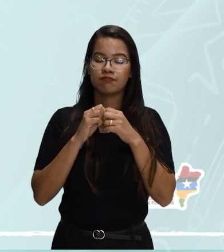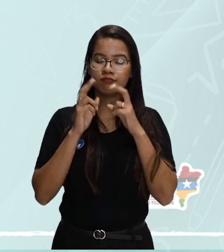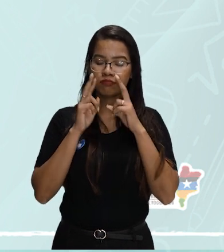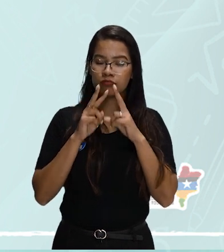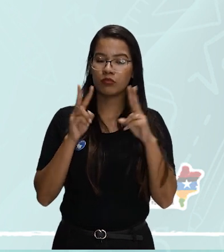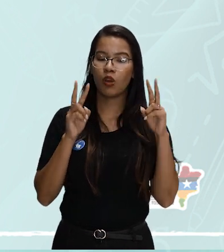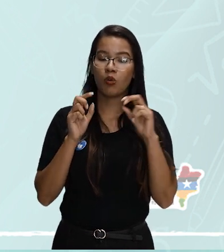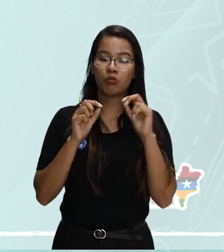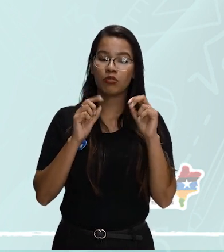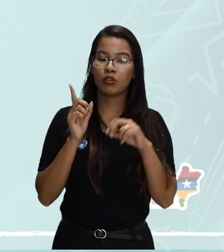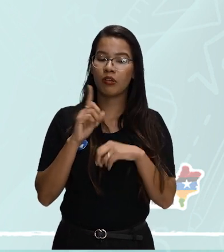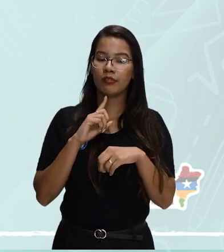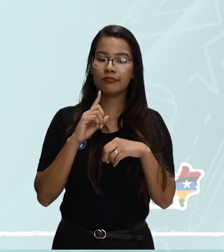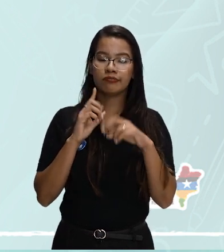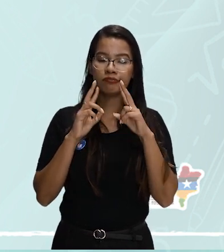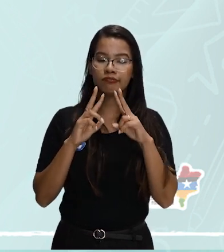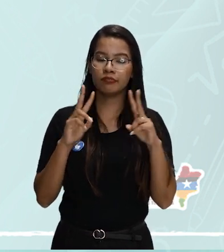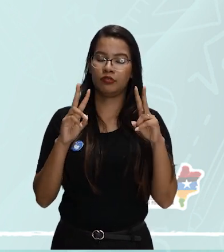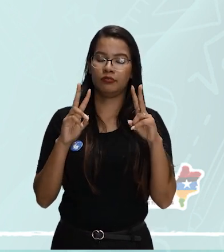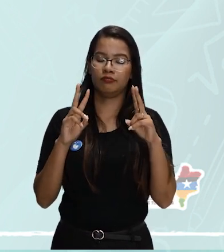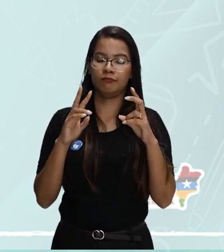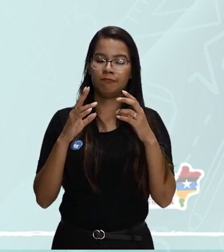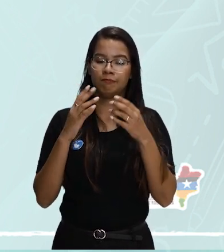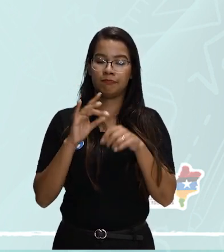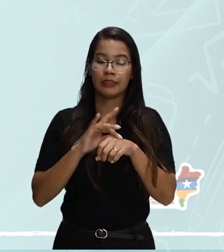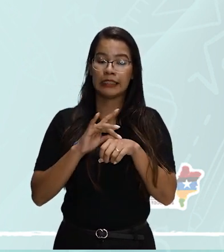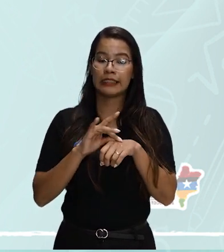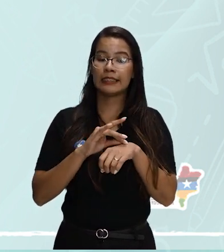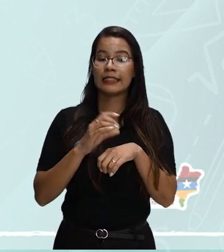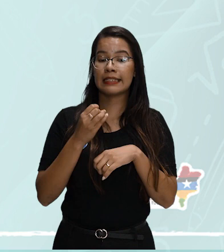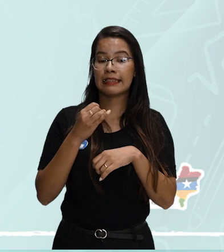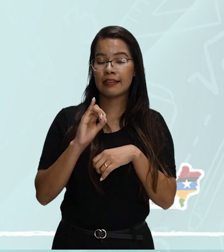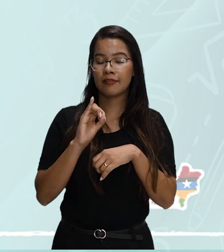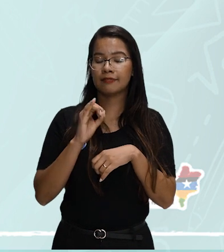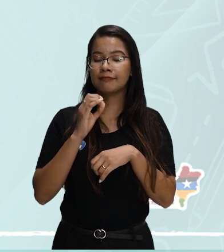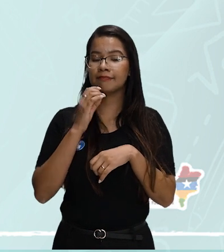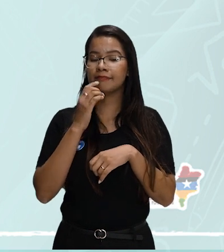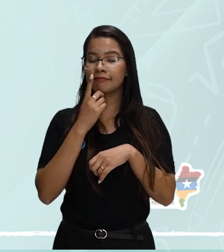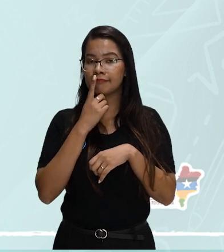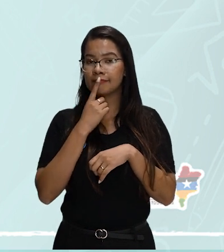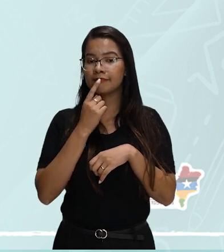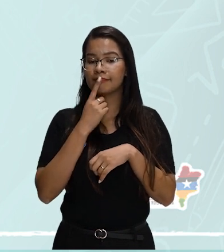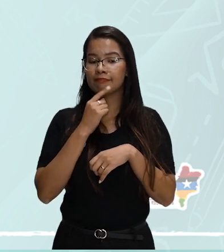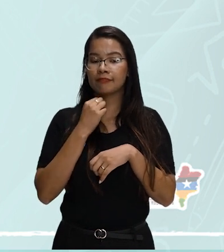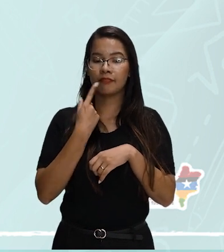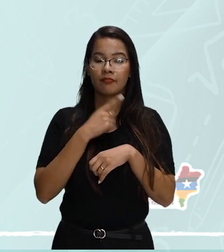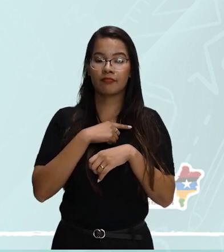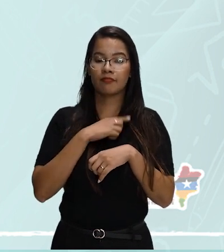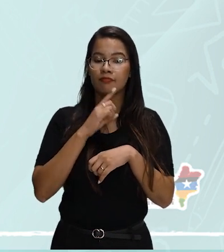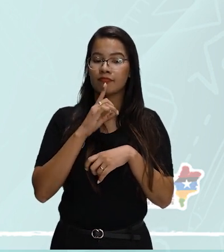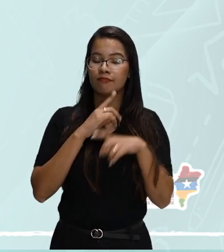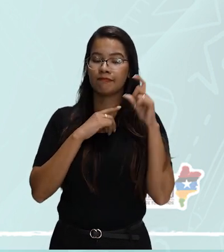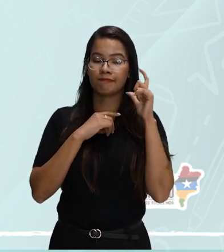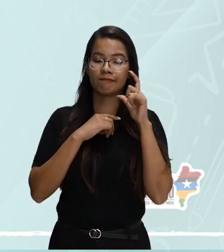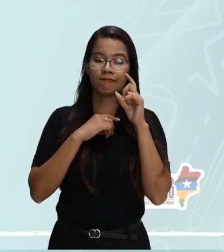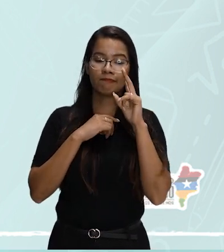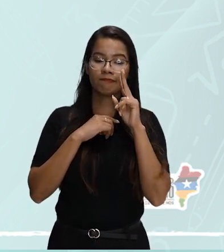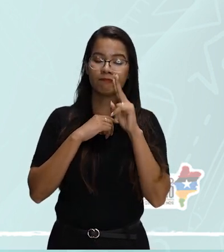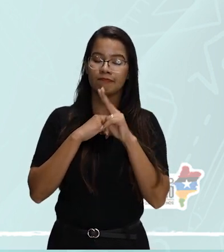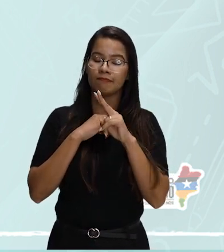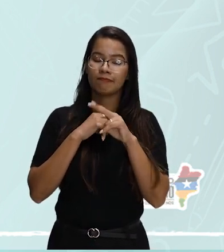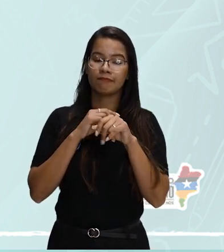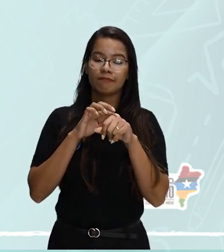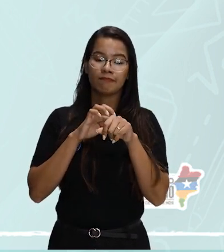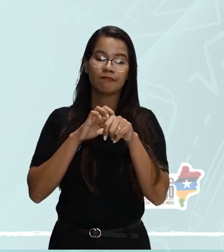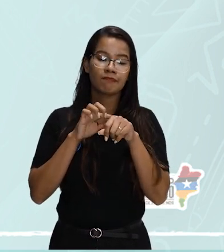que não for verde vai ficar preto. Se for por vermelho, nós só vamos conseguir ver o vermelho. O que não for